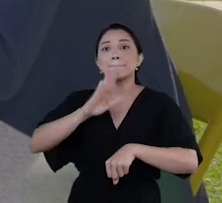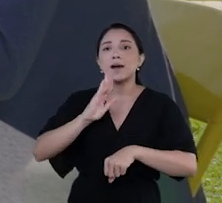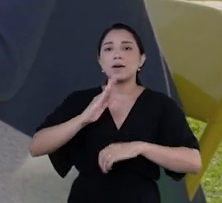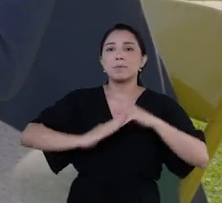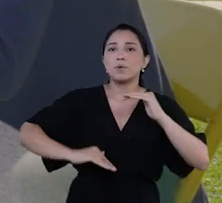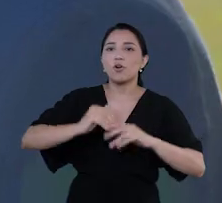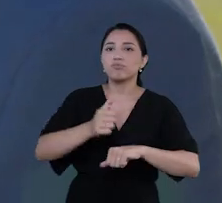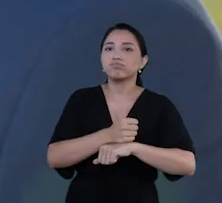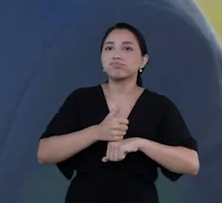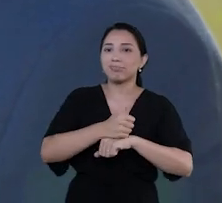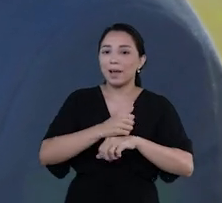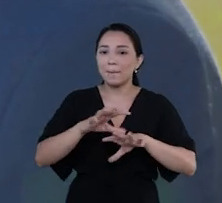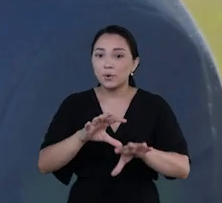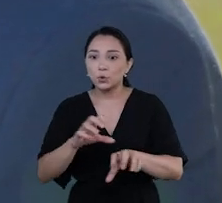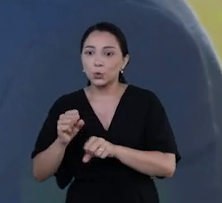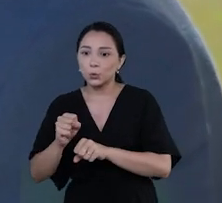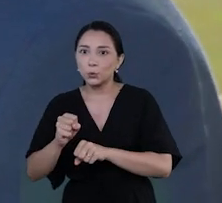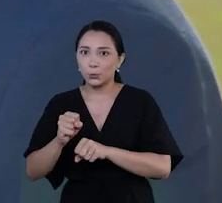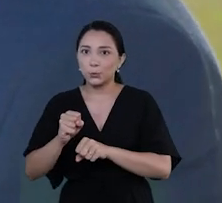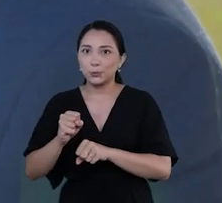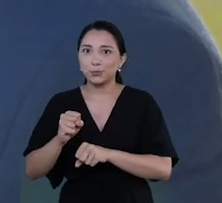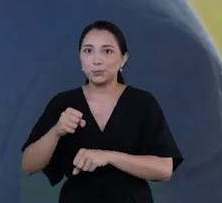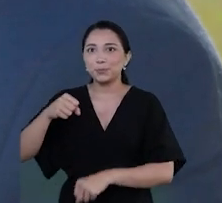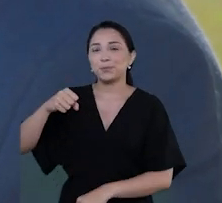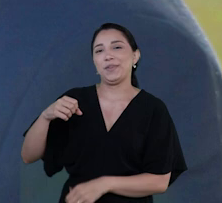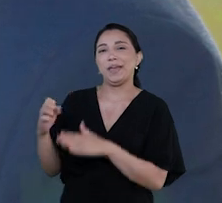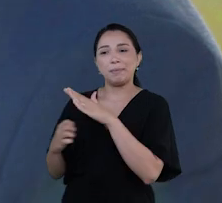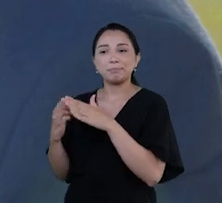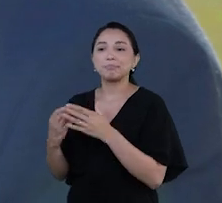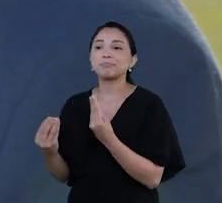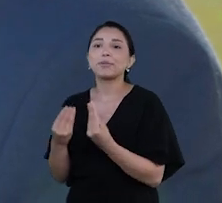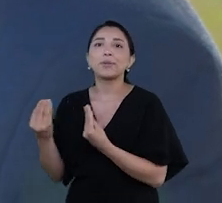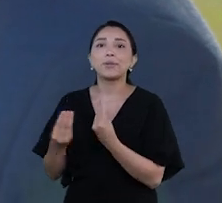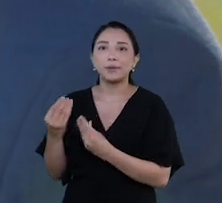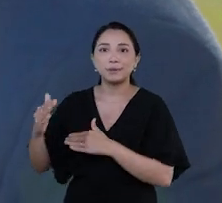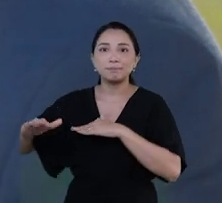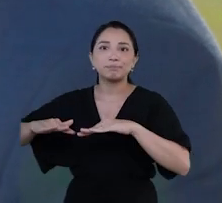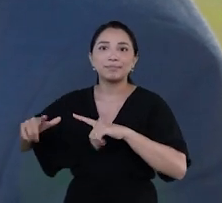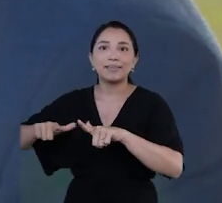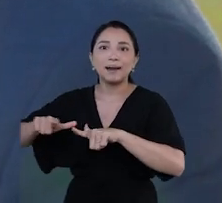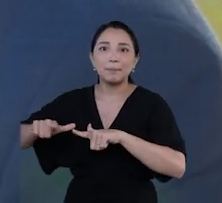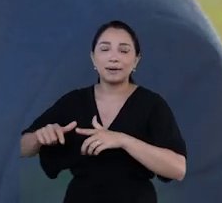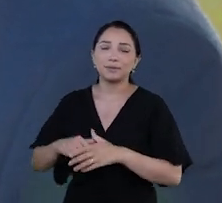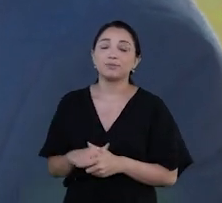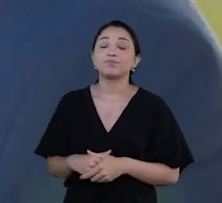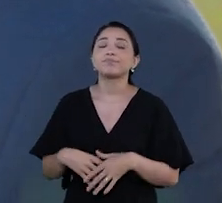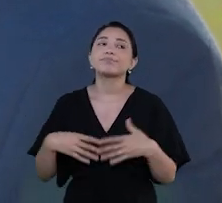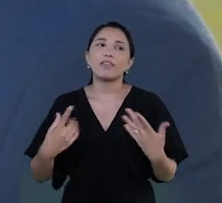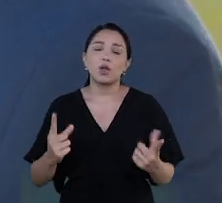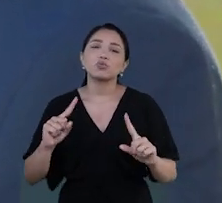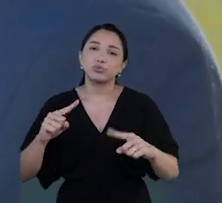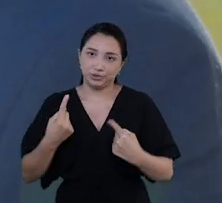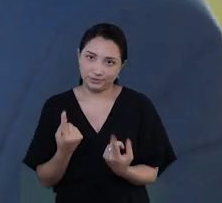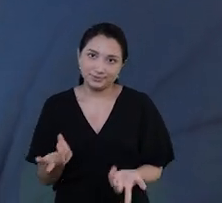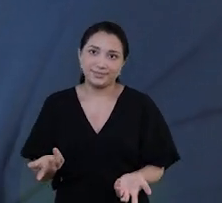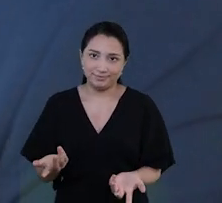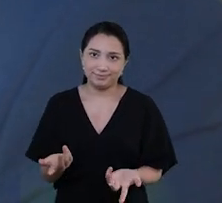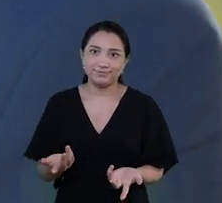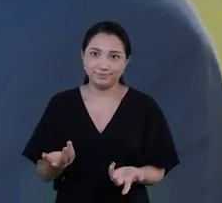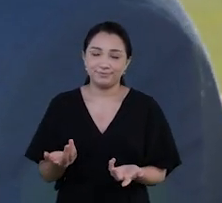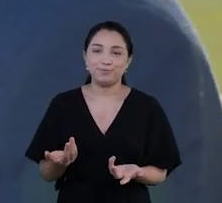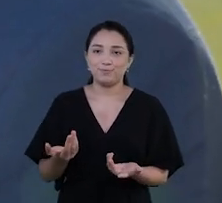esse mercado bem eh esse é um grande desafio né a formação técnica e educação profissional no nosso